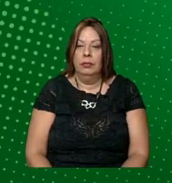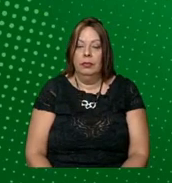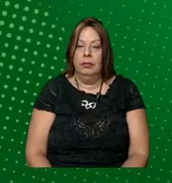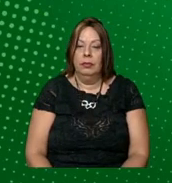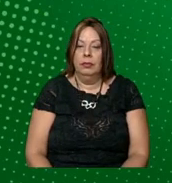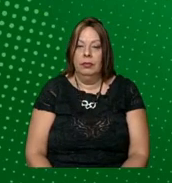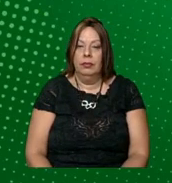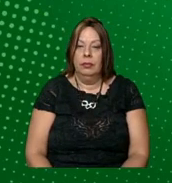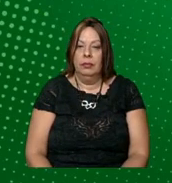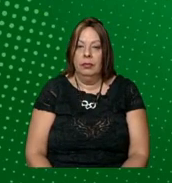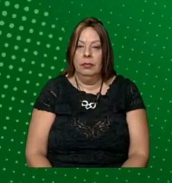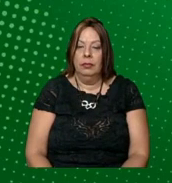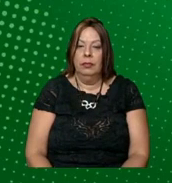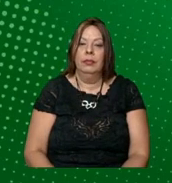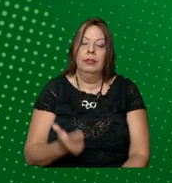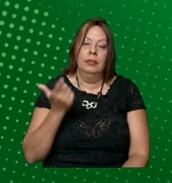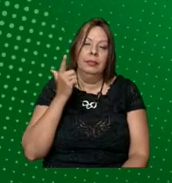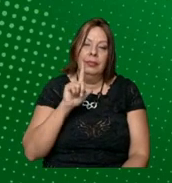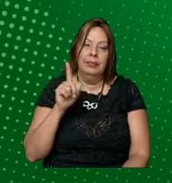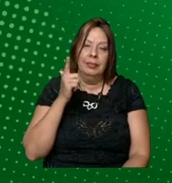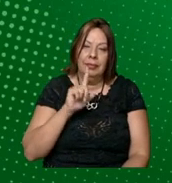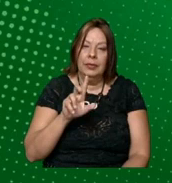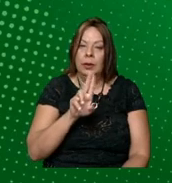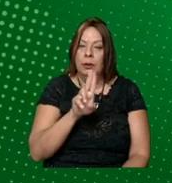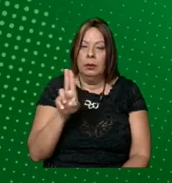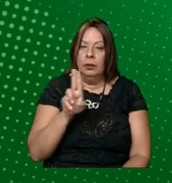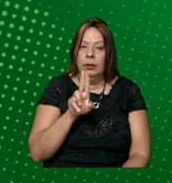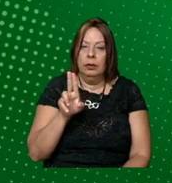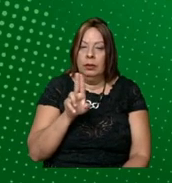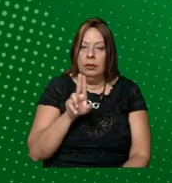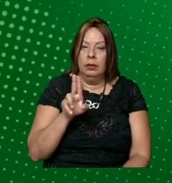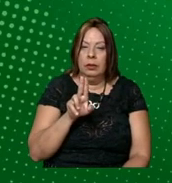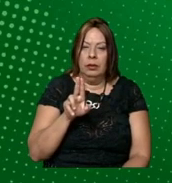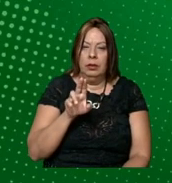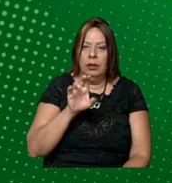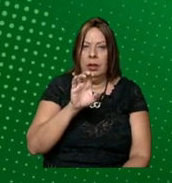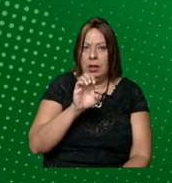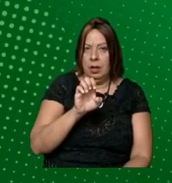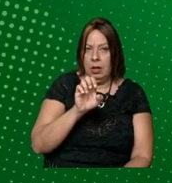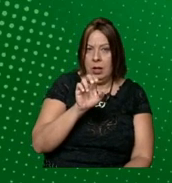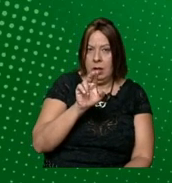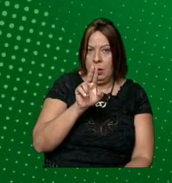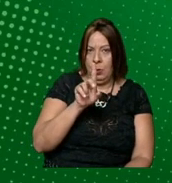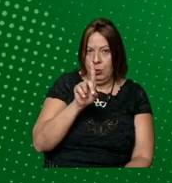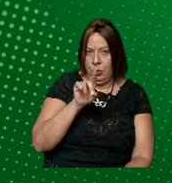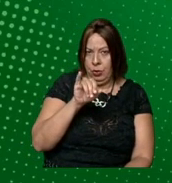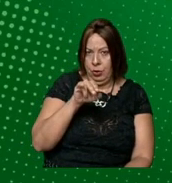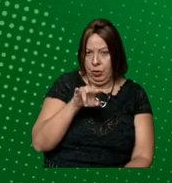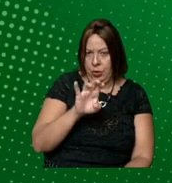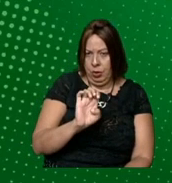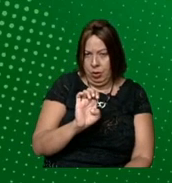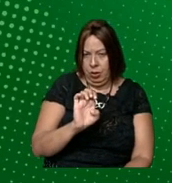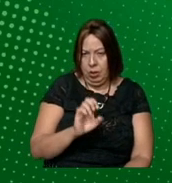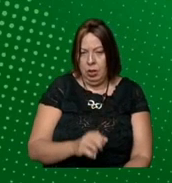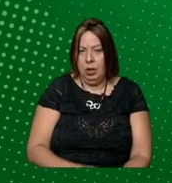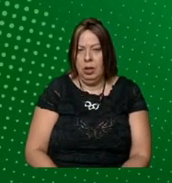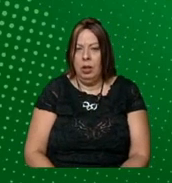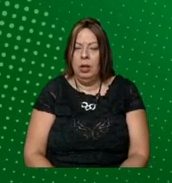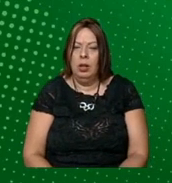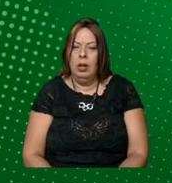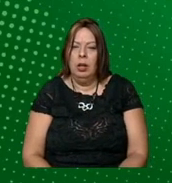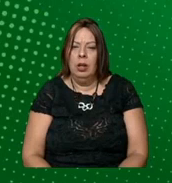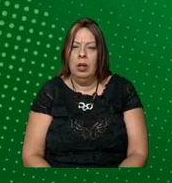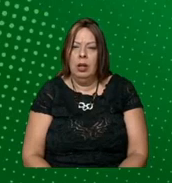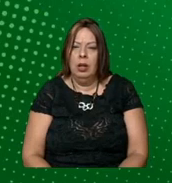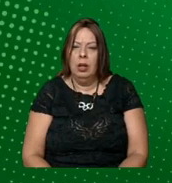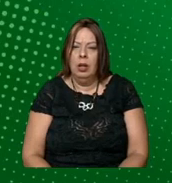007267, esse título levou R$500, que está no nome da Eldine. Aí, né, eu não tô decodificando a